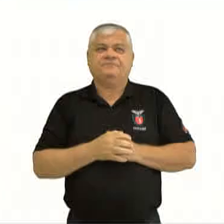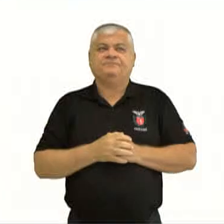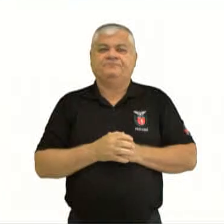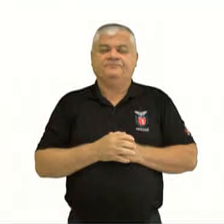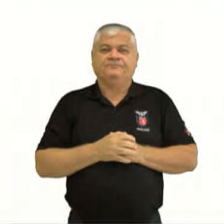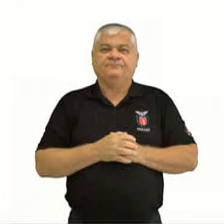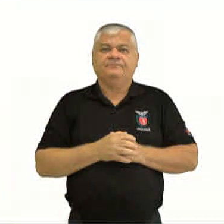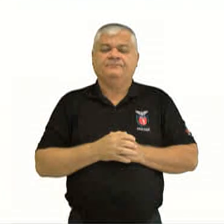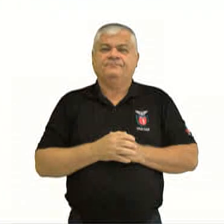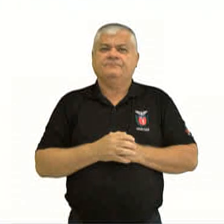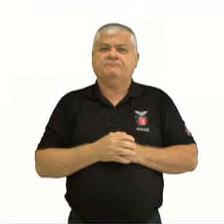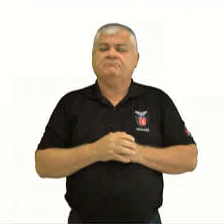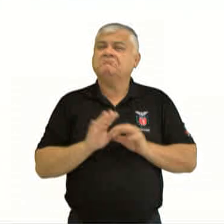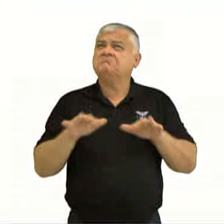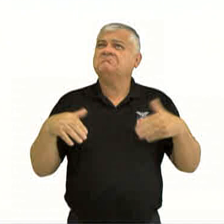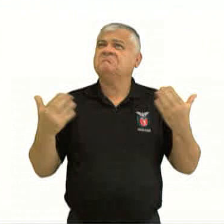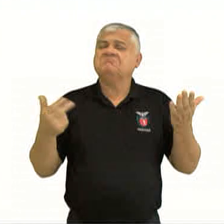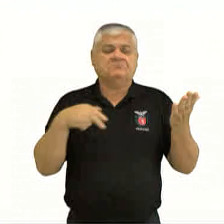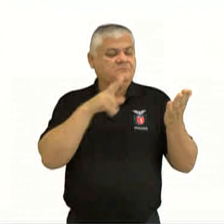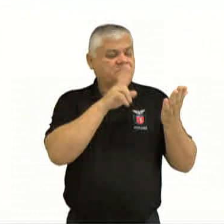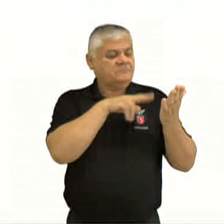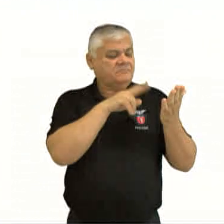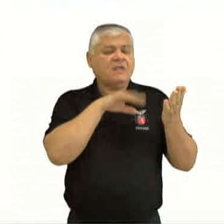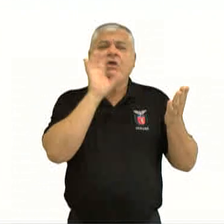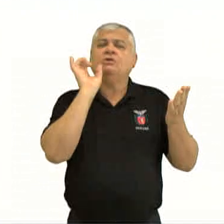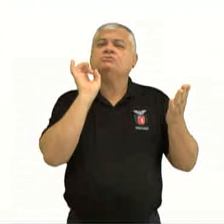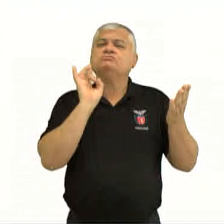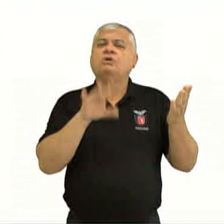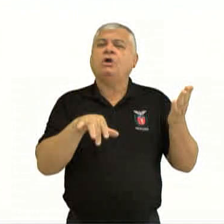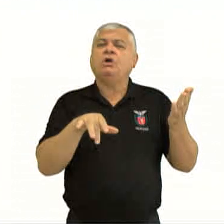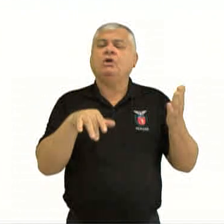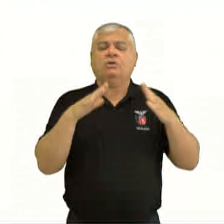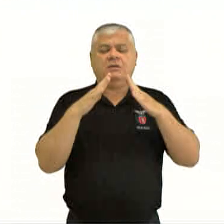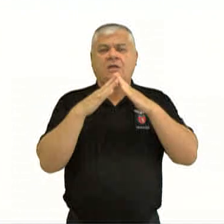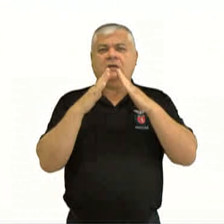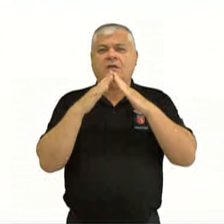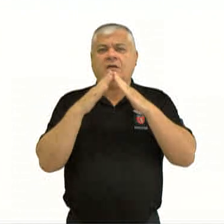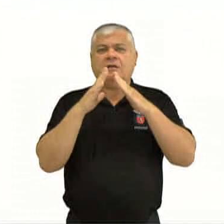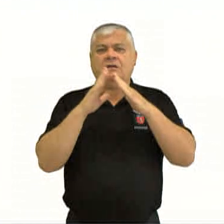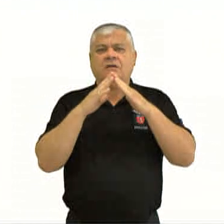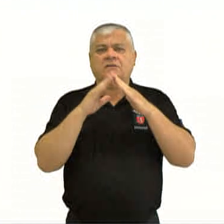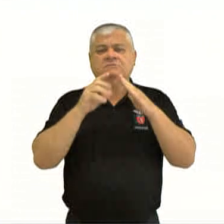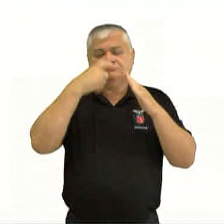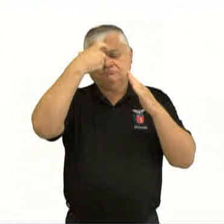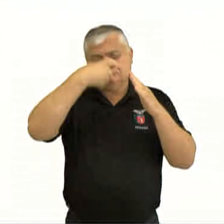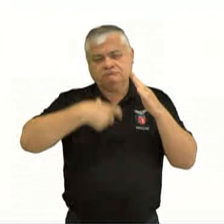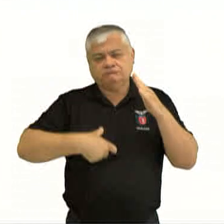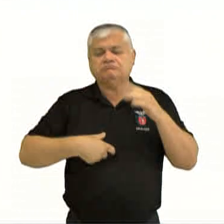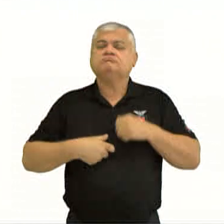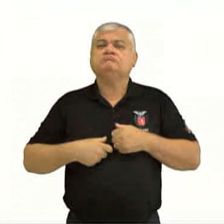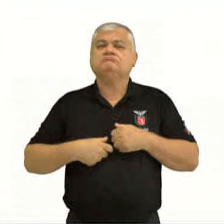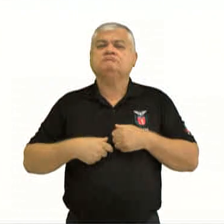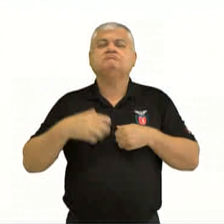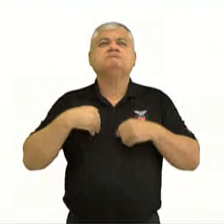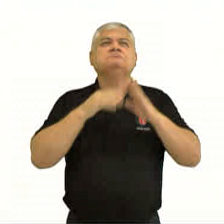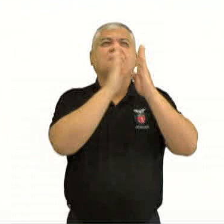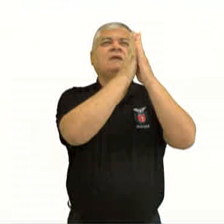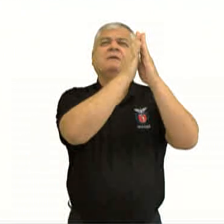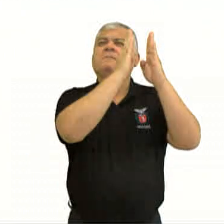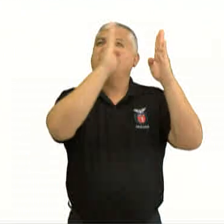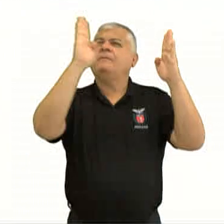então, leitura era coisa doméstica. Tinha a ver apenas comigo mesma, com os livros que havia na estante